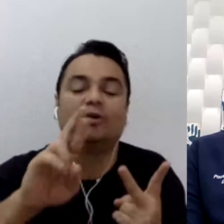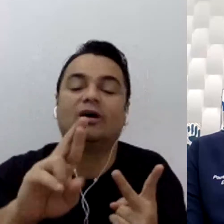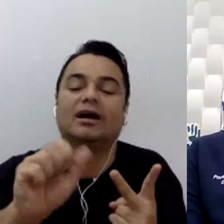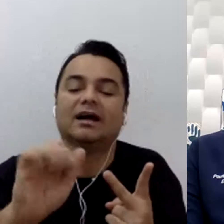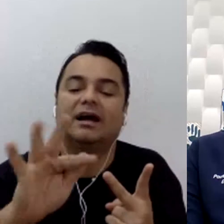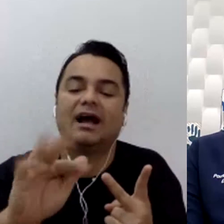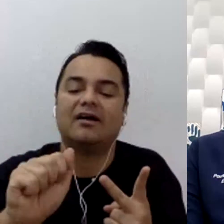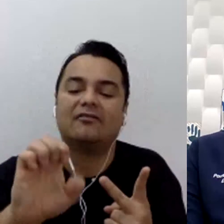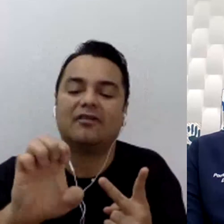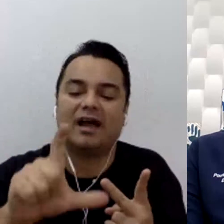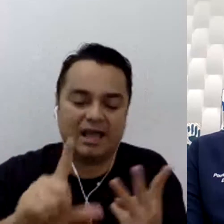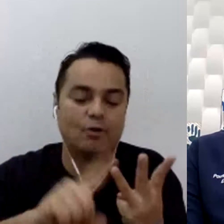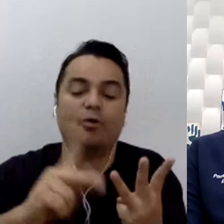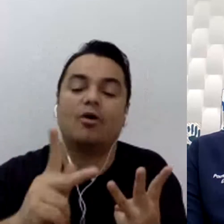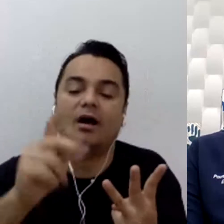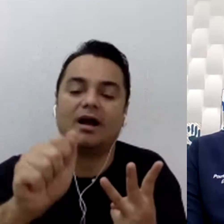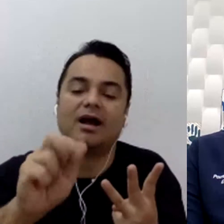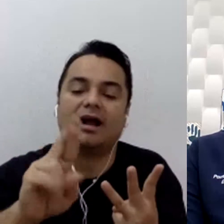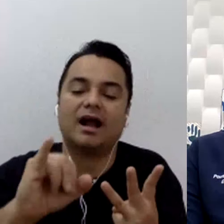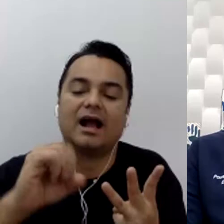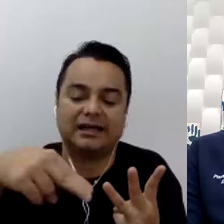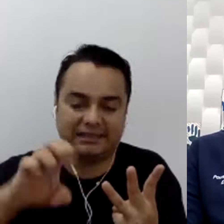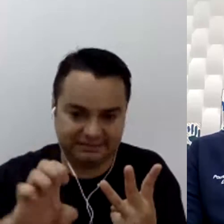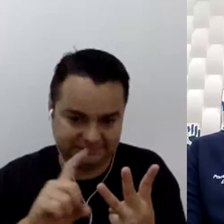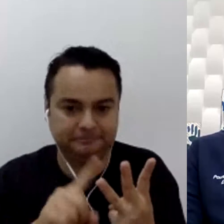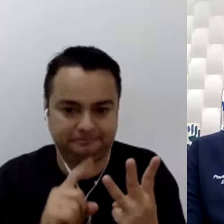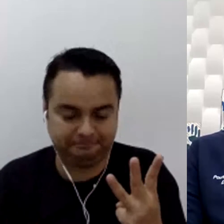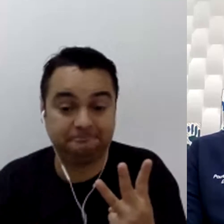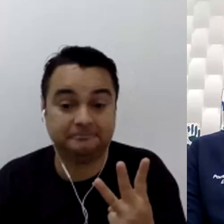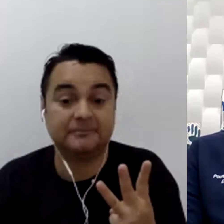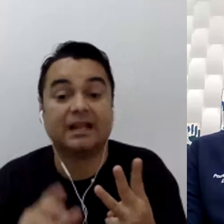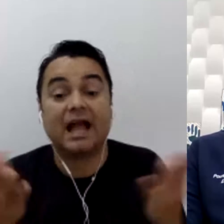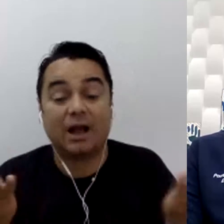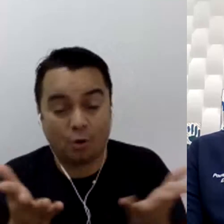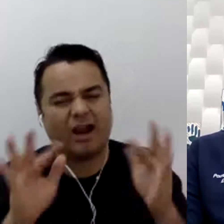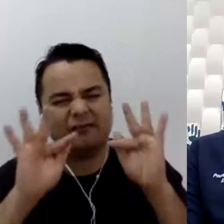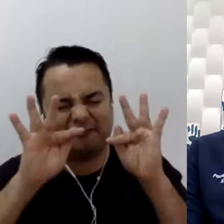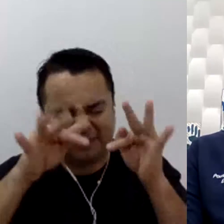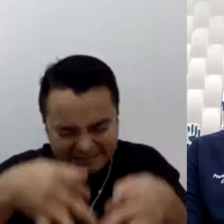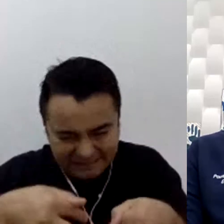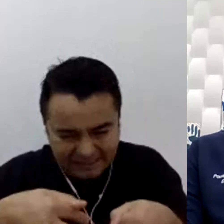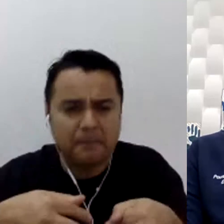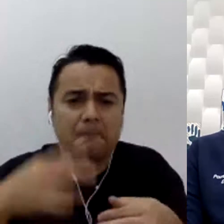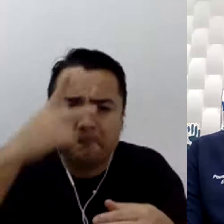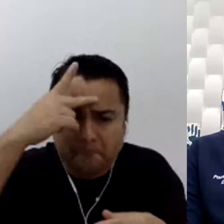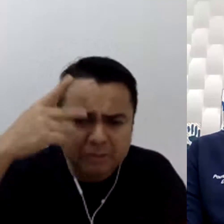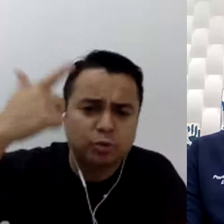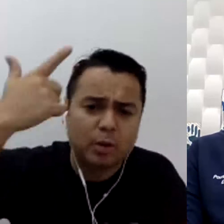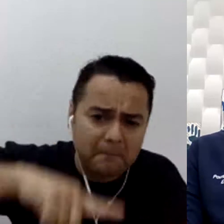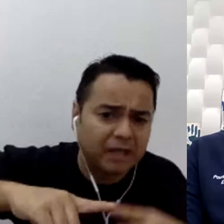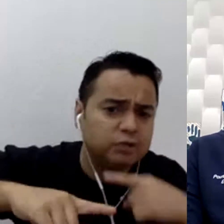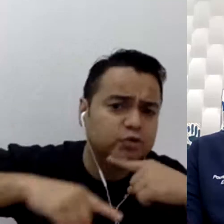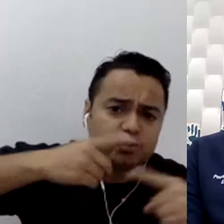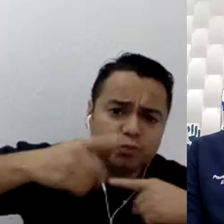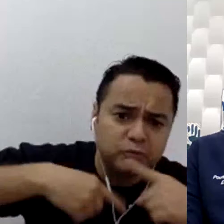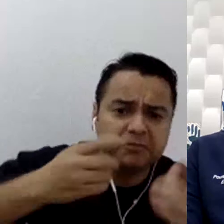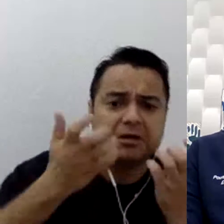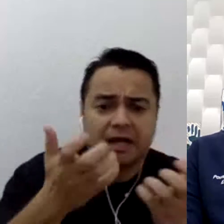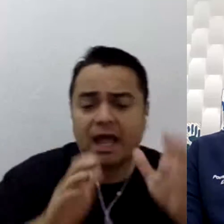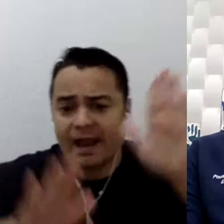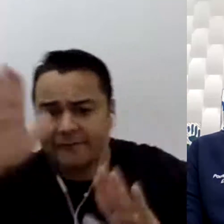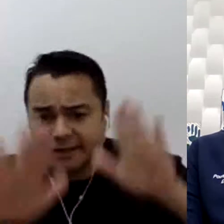eles apresentaram esses conceitos. Antes da gente ir para a finalização, pessoal, mais alguém tem alguma dúvida que queira fazer